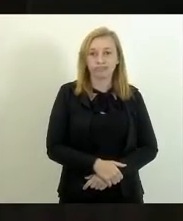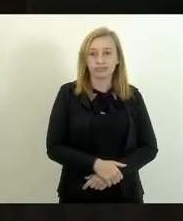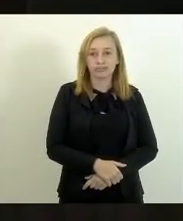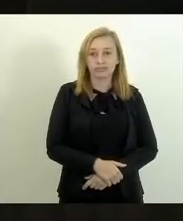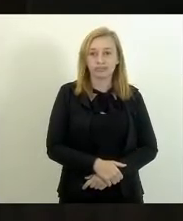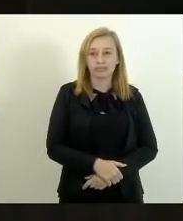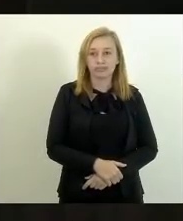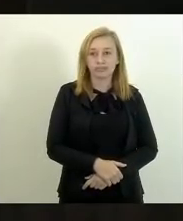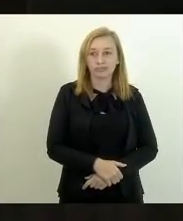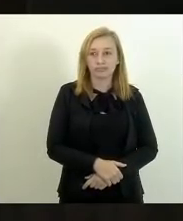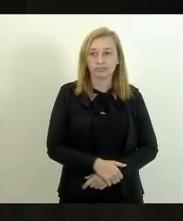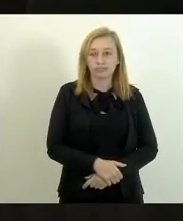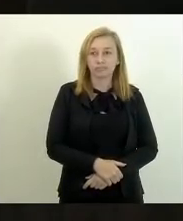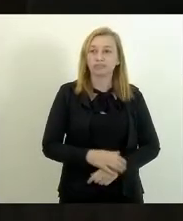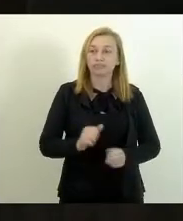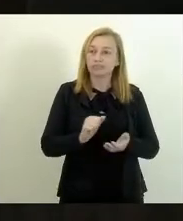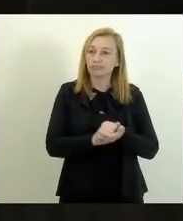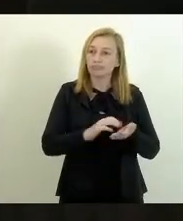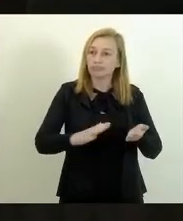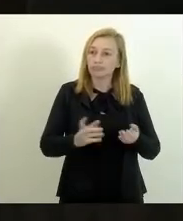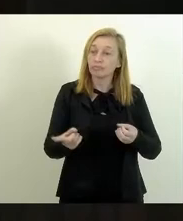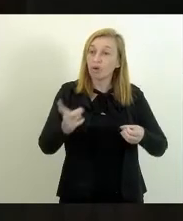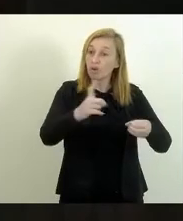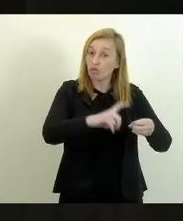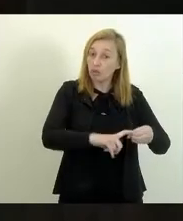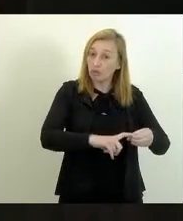público, com atividades, com a volta